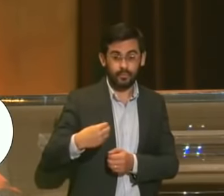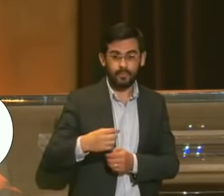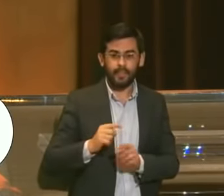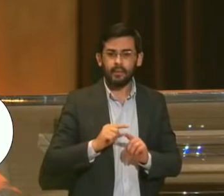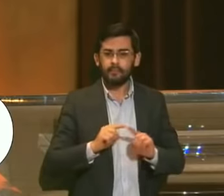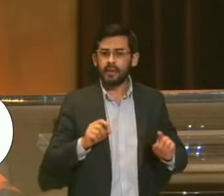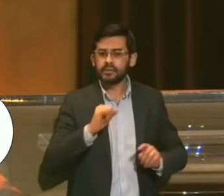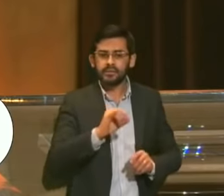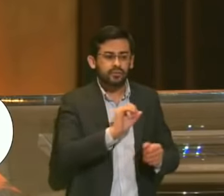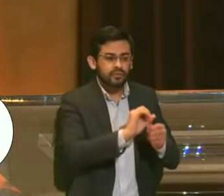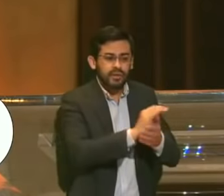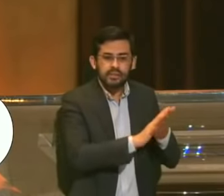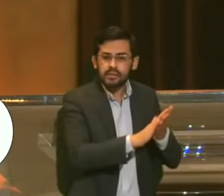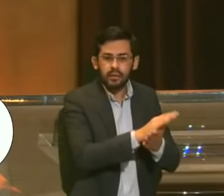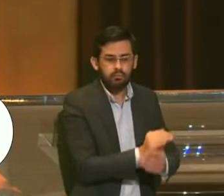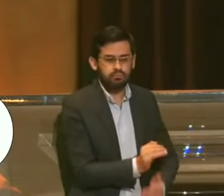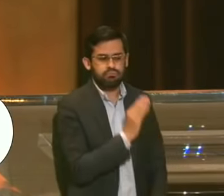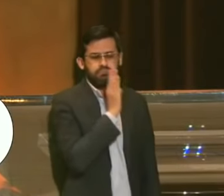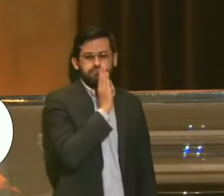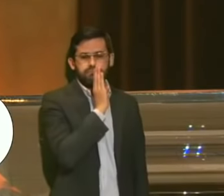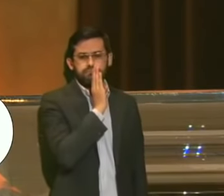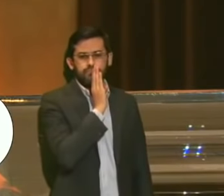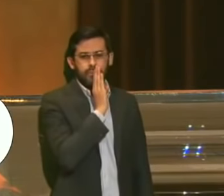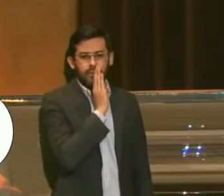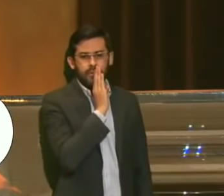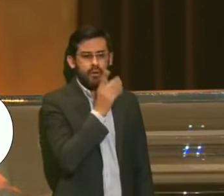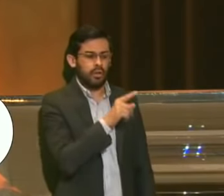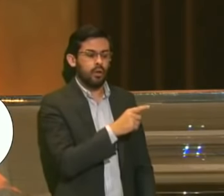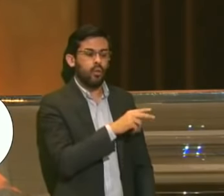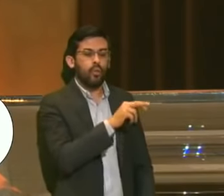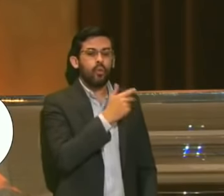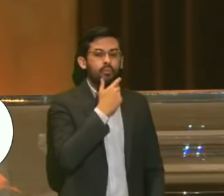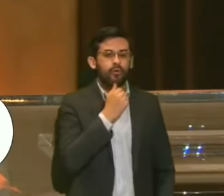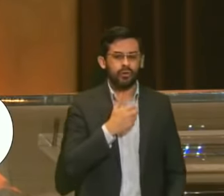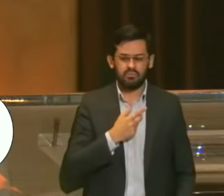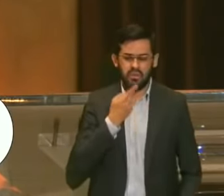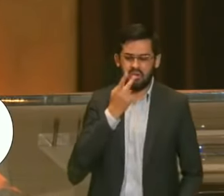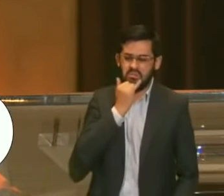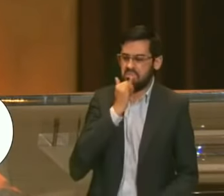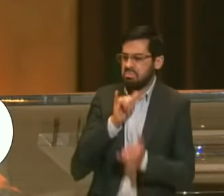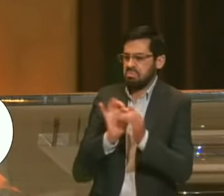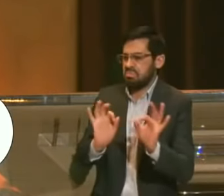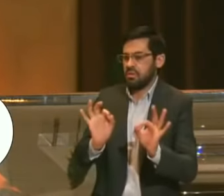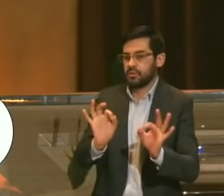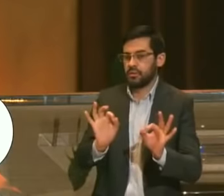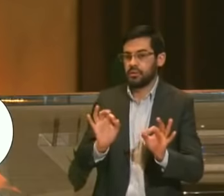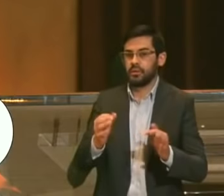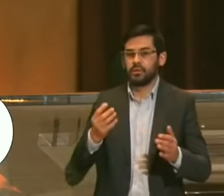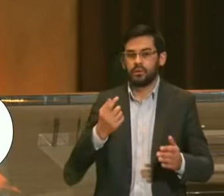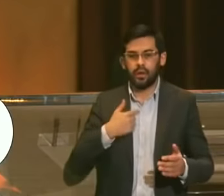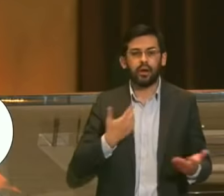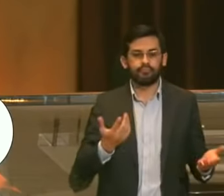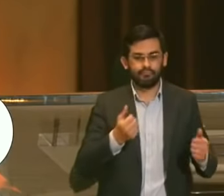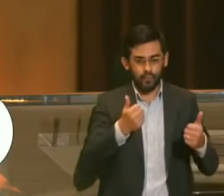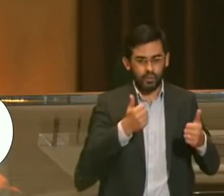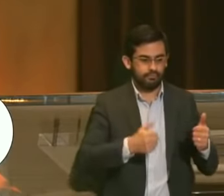E se não faz isso? Não, eu não vou pedir desculpas, tá? A gente põe de